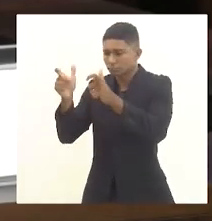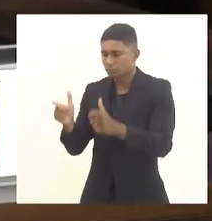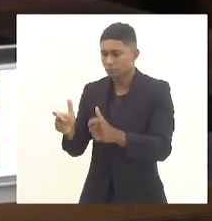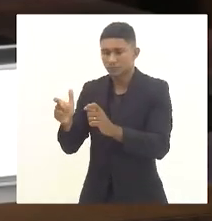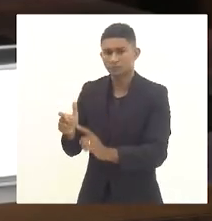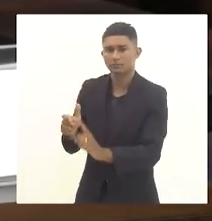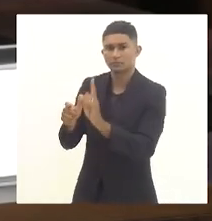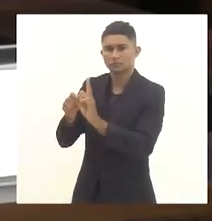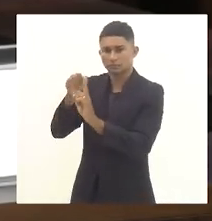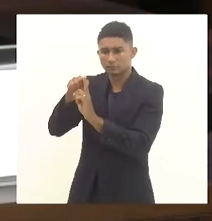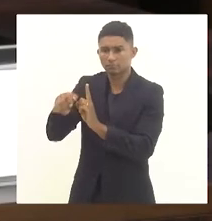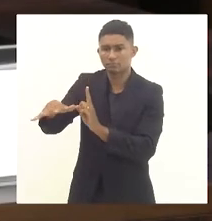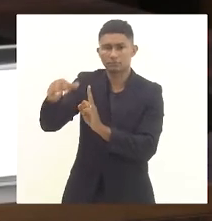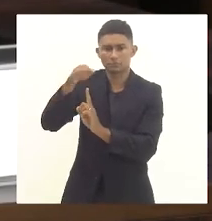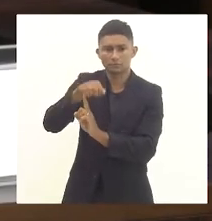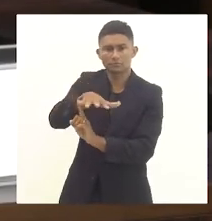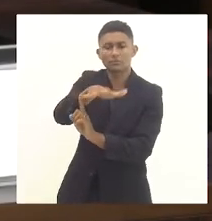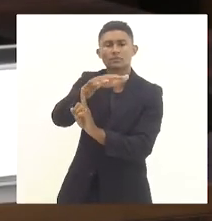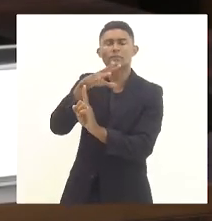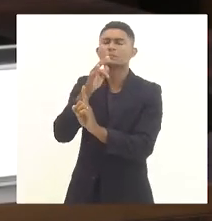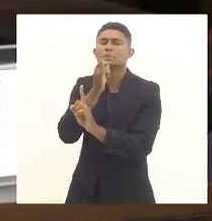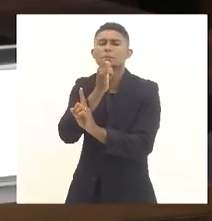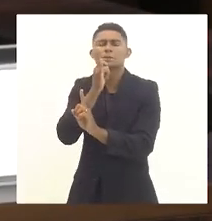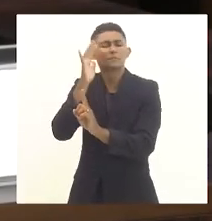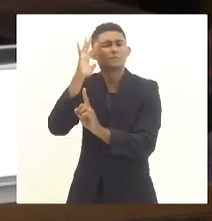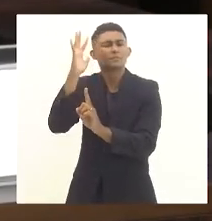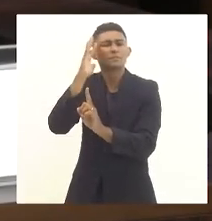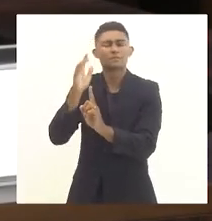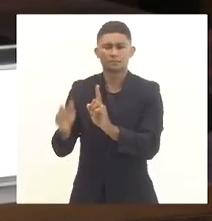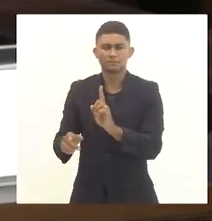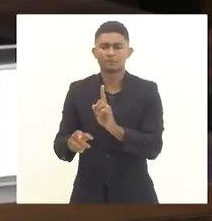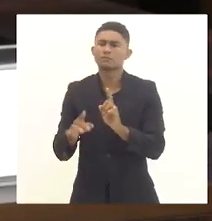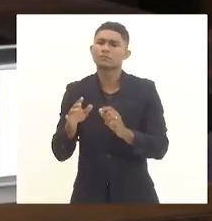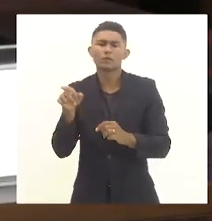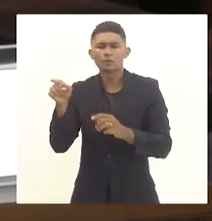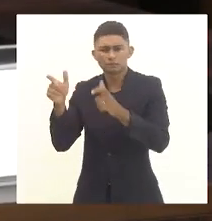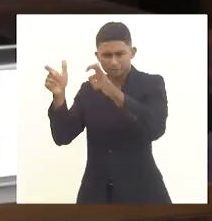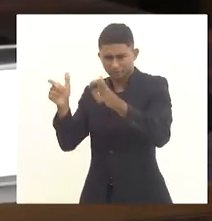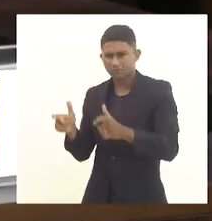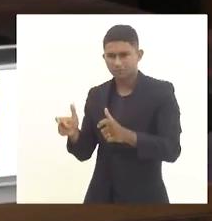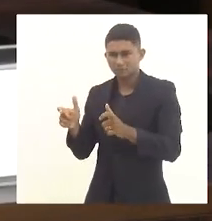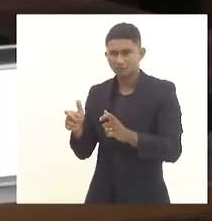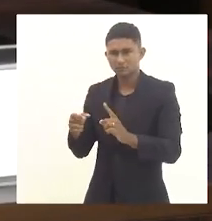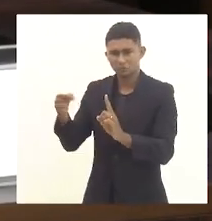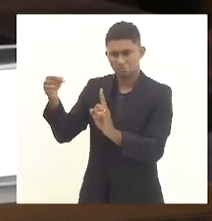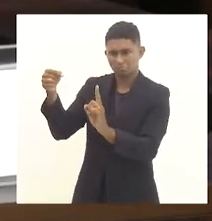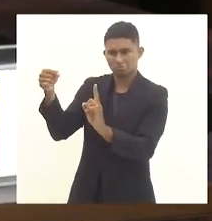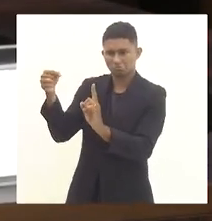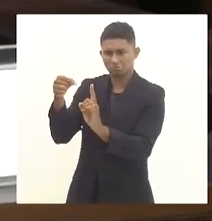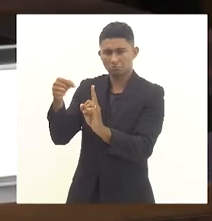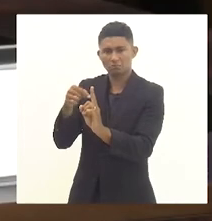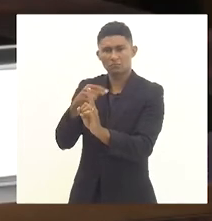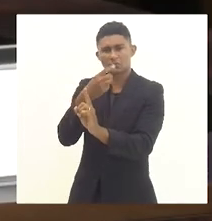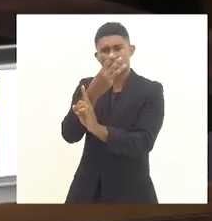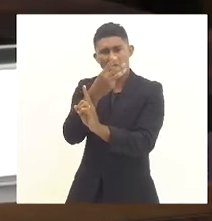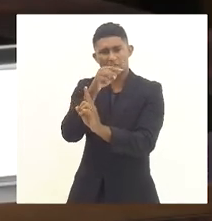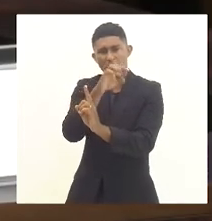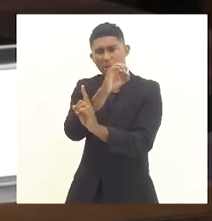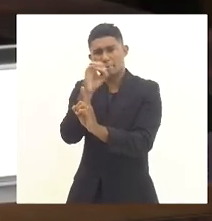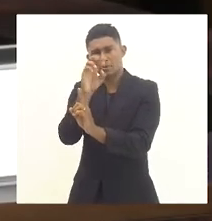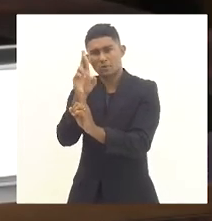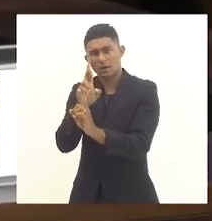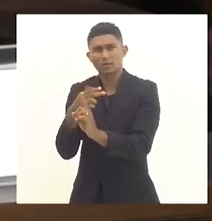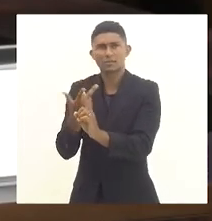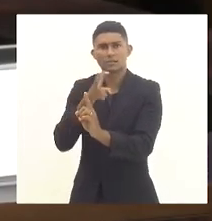tamanho. Imagina, presidente, um caso onde você teria que colocar um equipamento de R$ 3, de R$ 5 mil, pagando uma taxa de